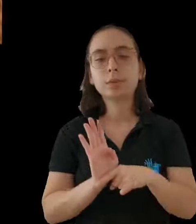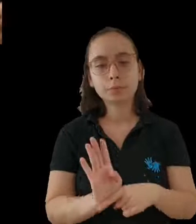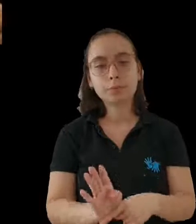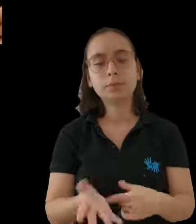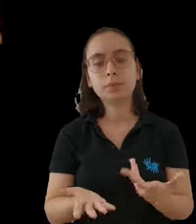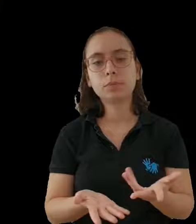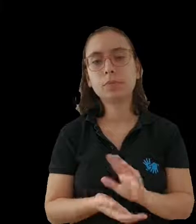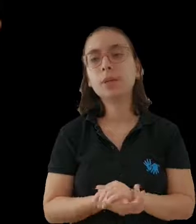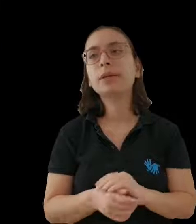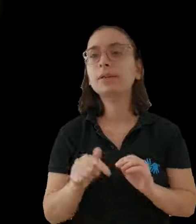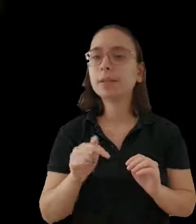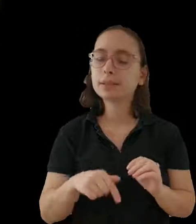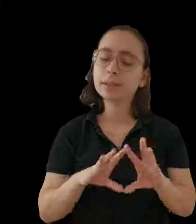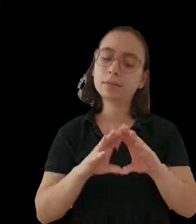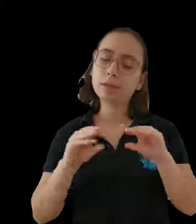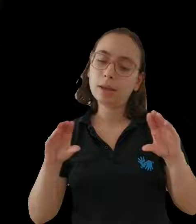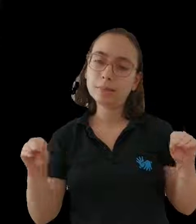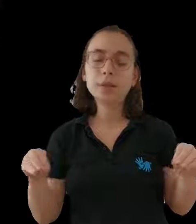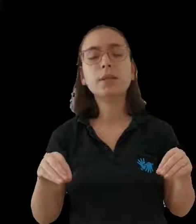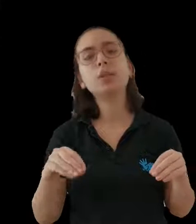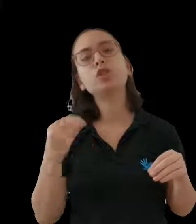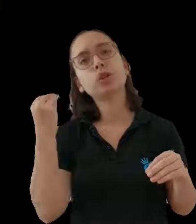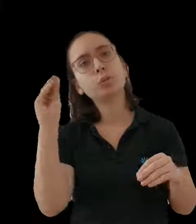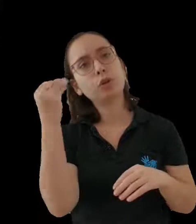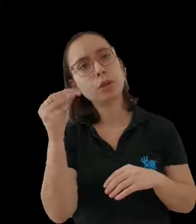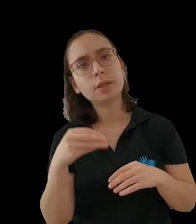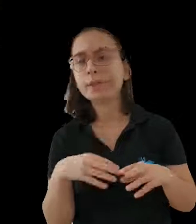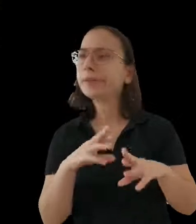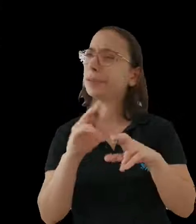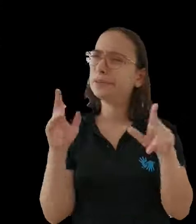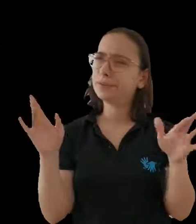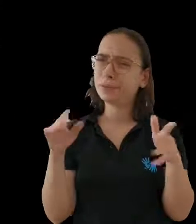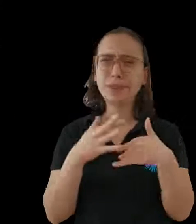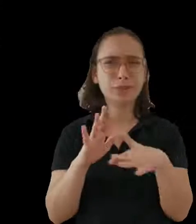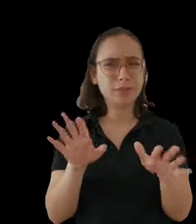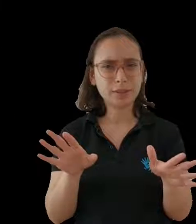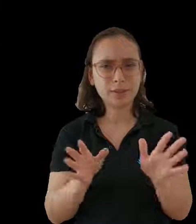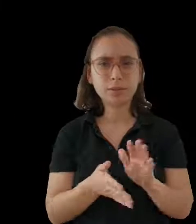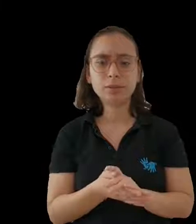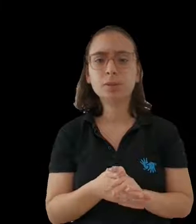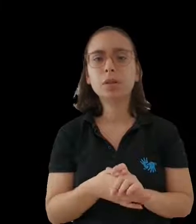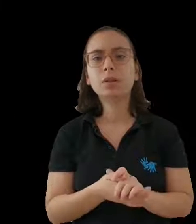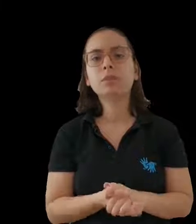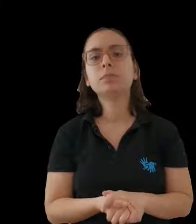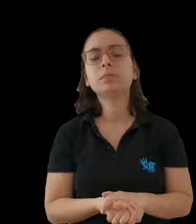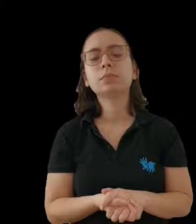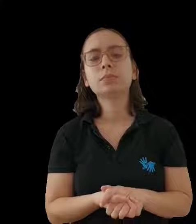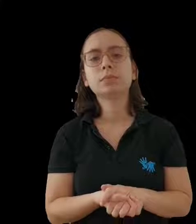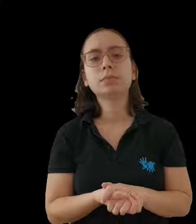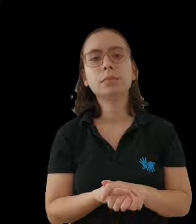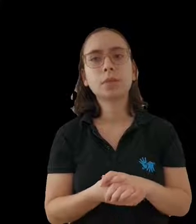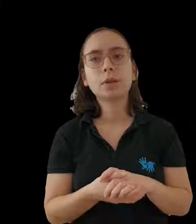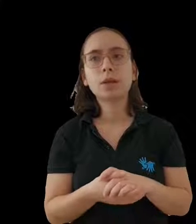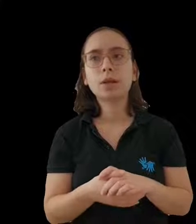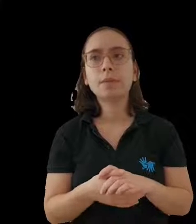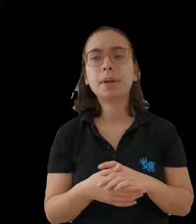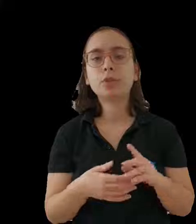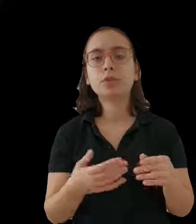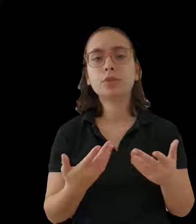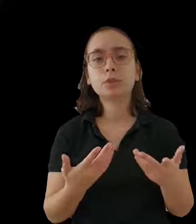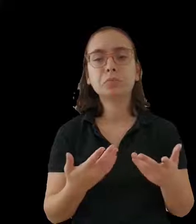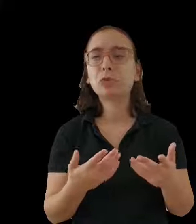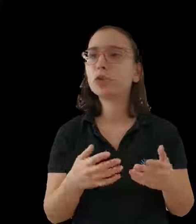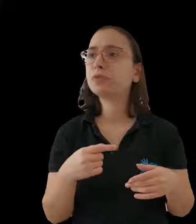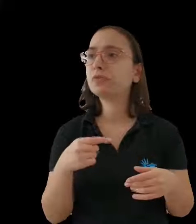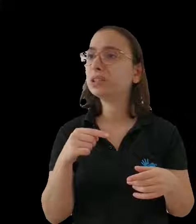como é o caso dessa história que tem tapete, tem bonequinho, tem adereço, enfim, tem truque no tapete. Mas